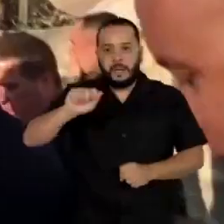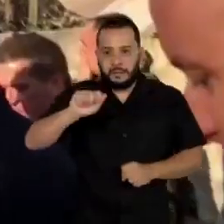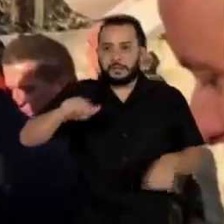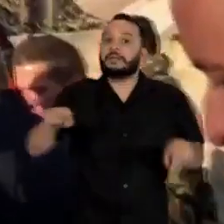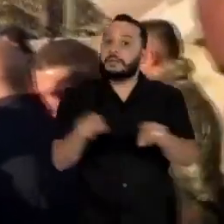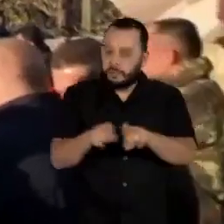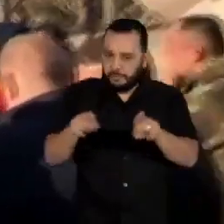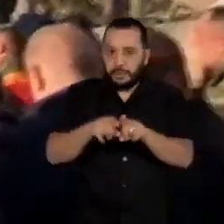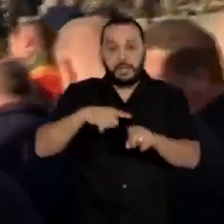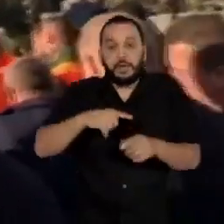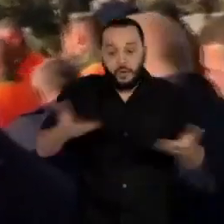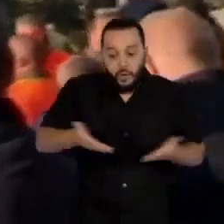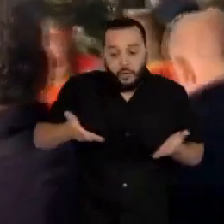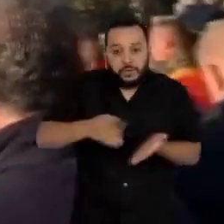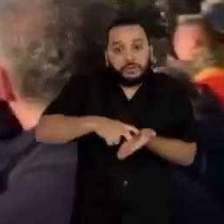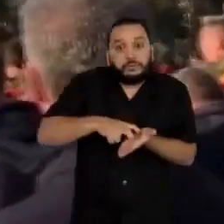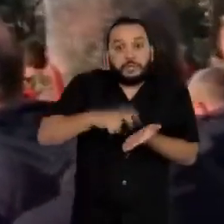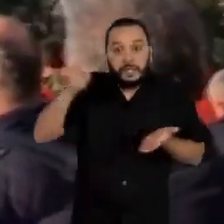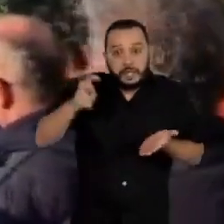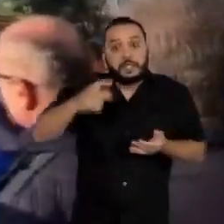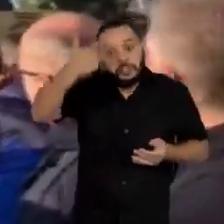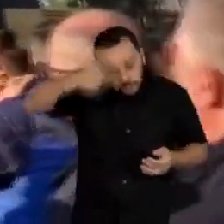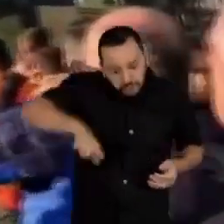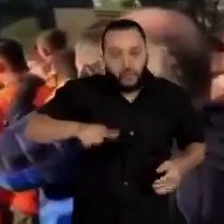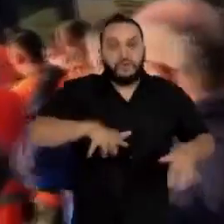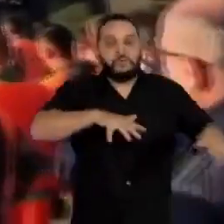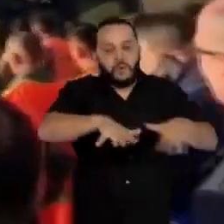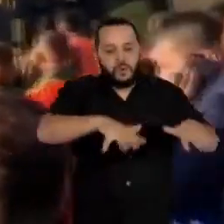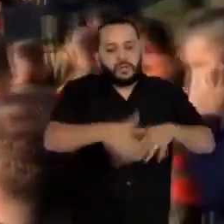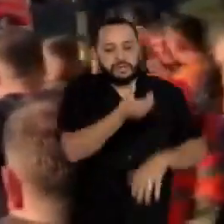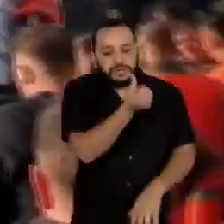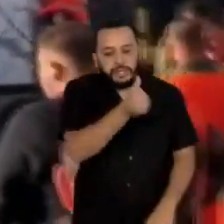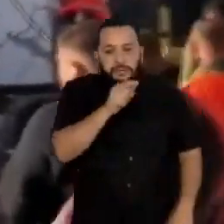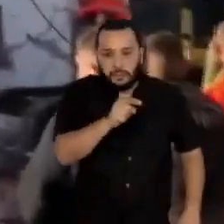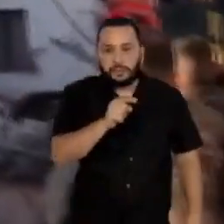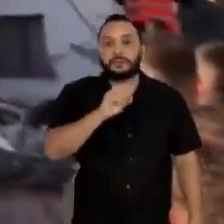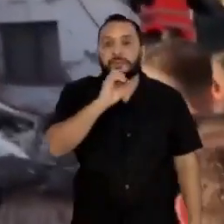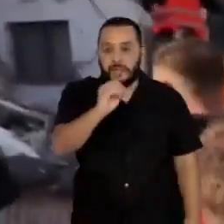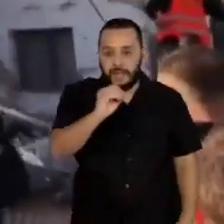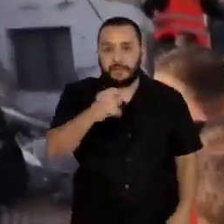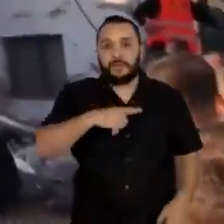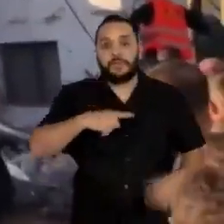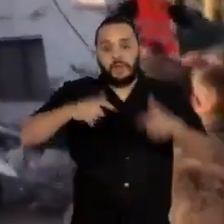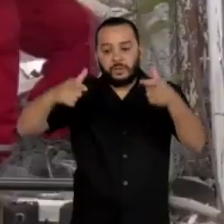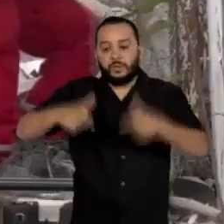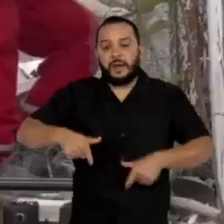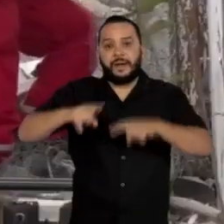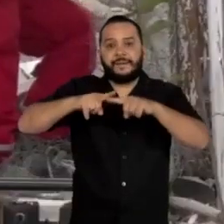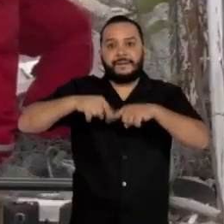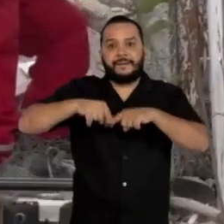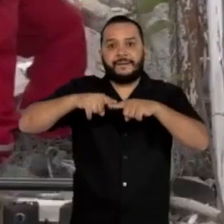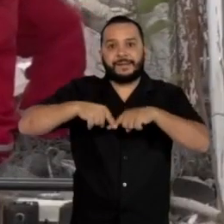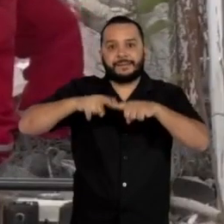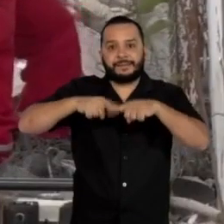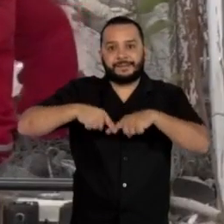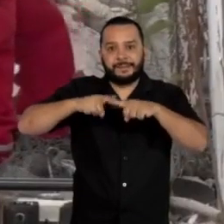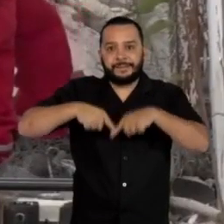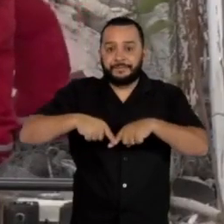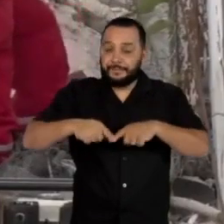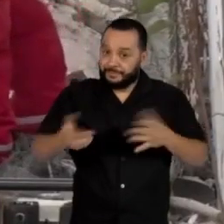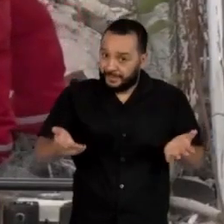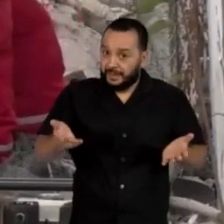sismo de magnitude 6,0 foi registrado perto da ilha de Creta, na Grécia. Até o momento, não